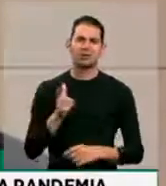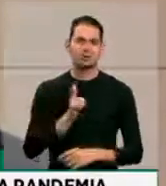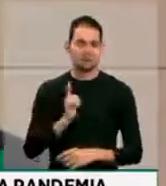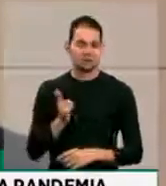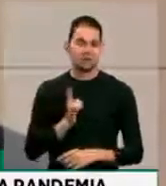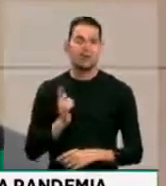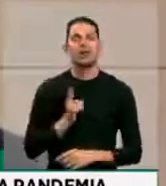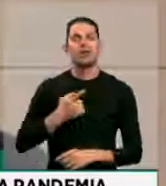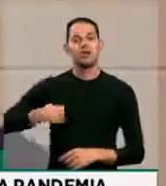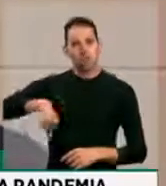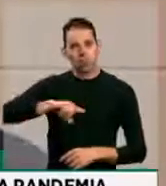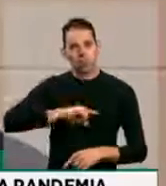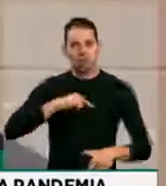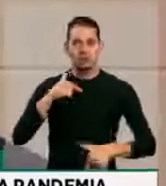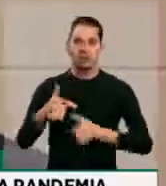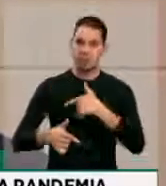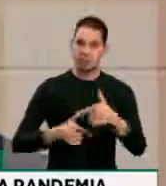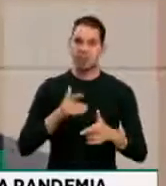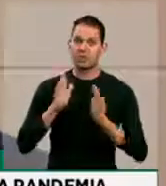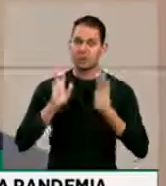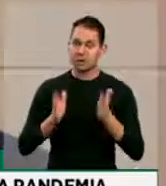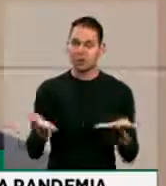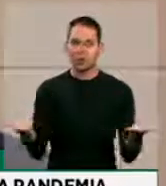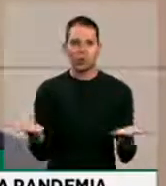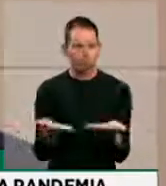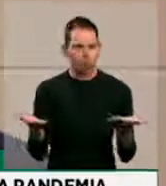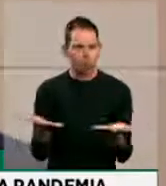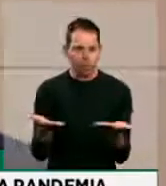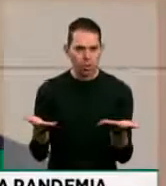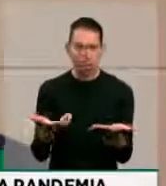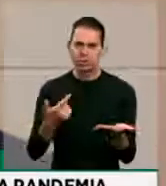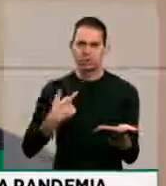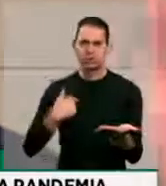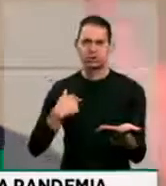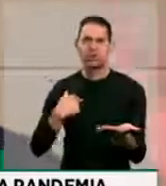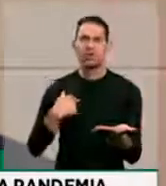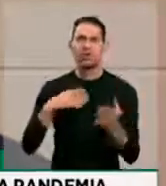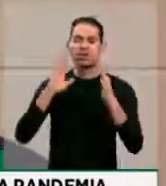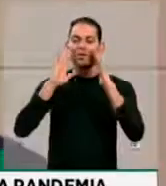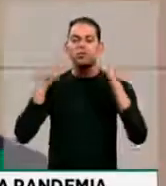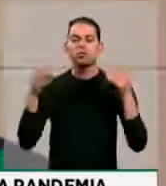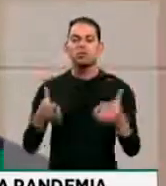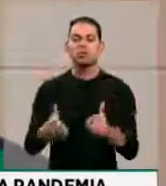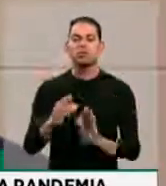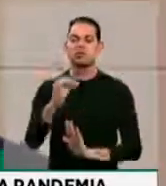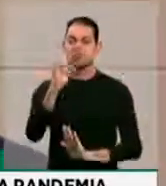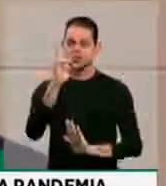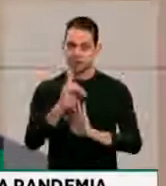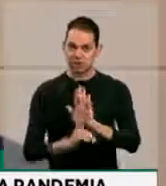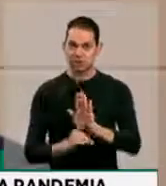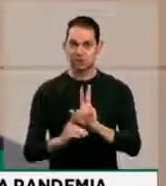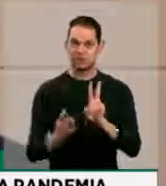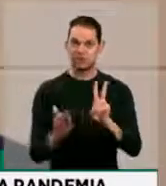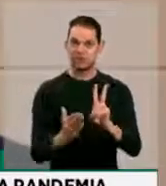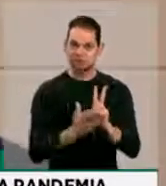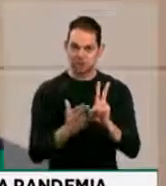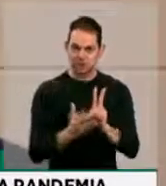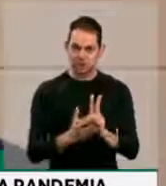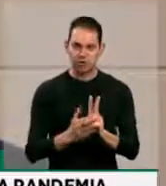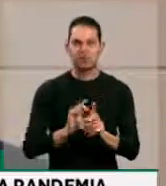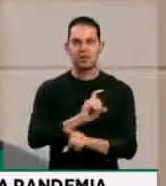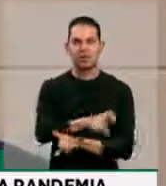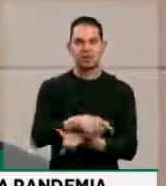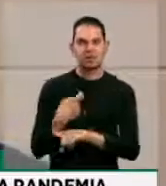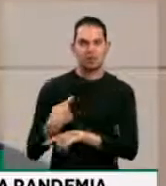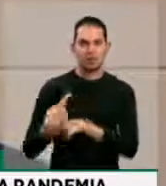nós já estamos trabalhando, mas nesse dia não quero tirar o holofote de cima dos direitos de indígenas,